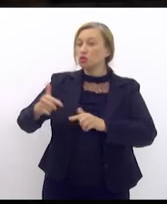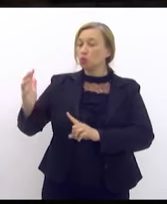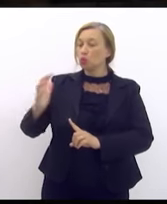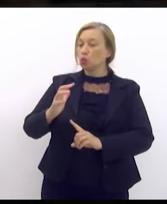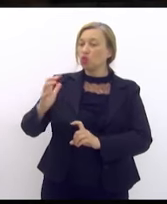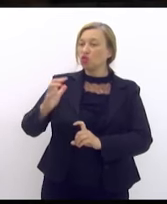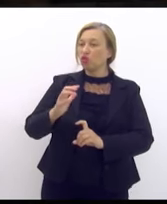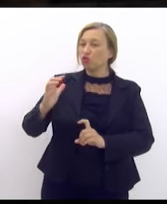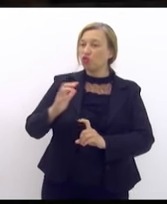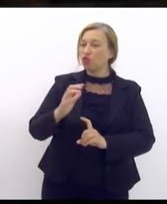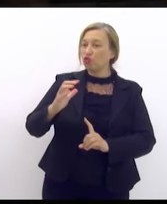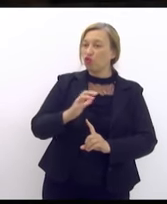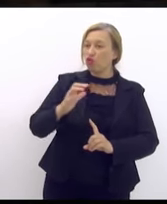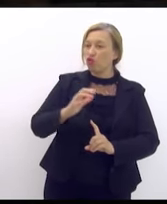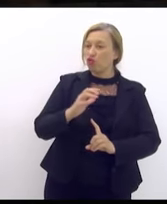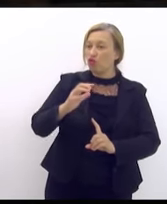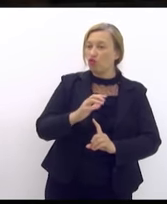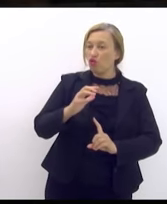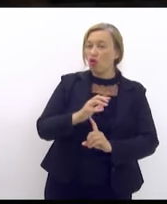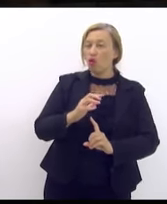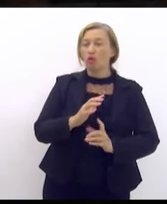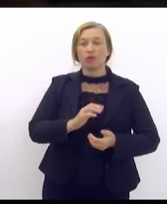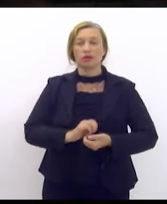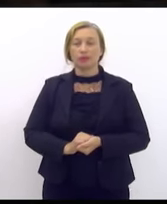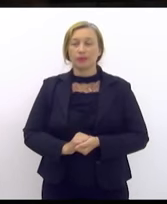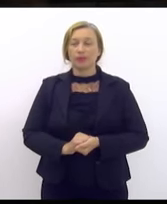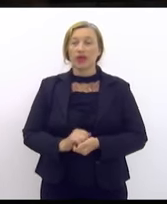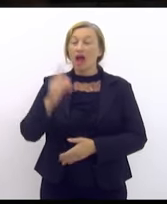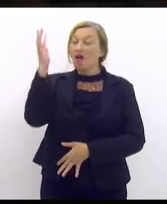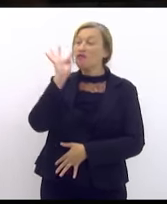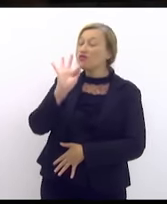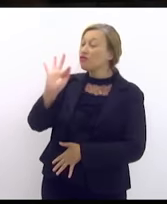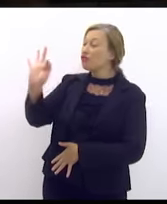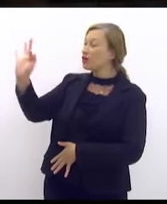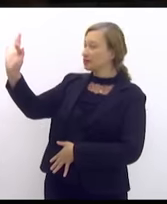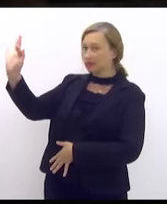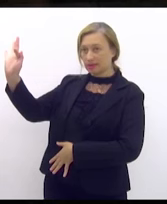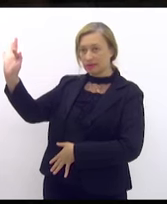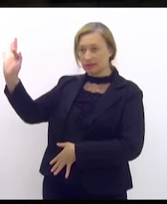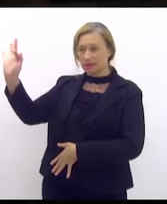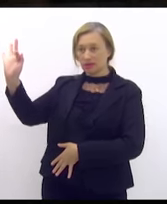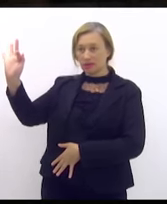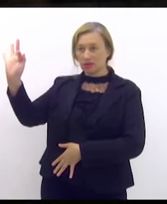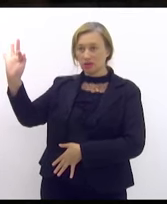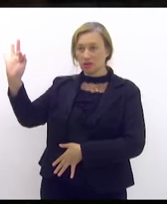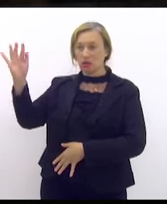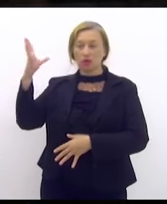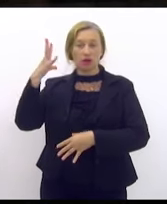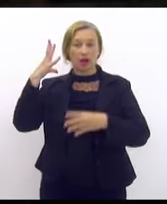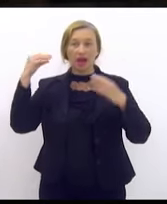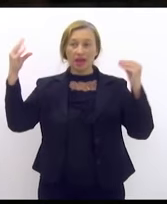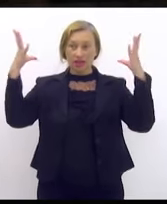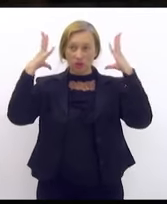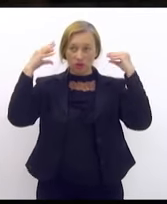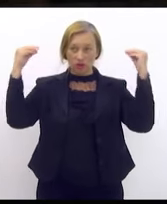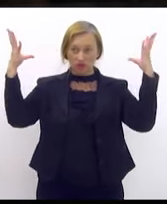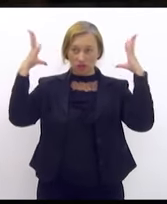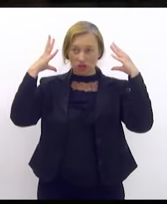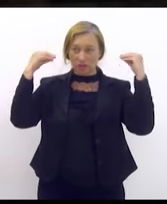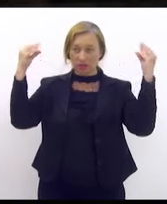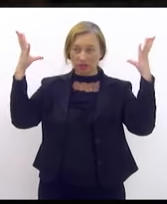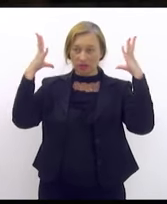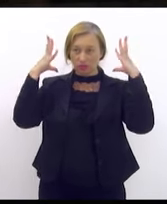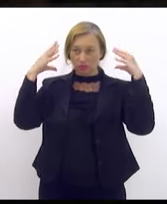existia com por exemplo a França e a Holanda e